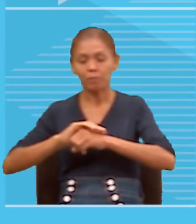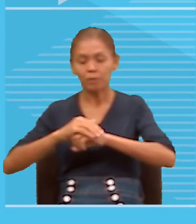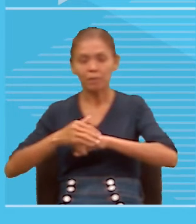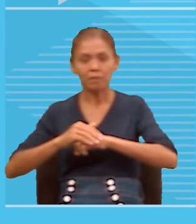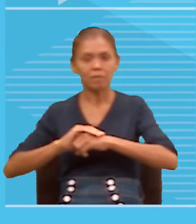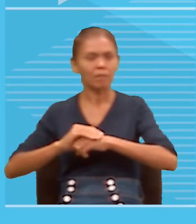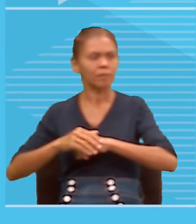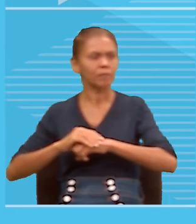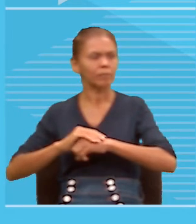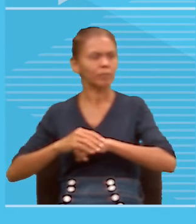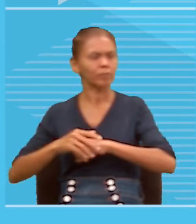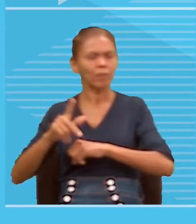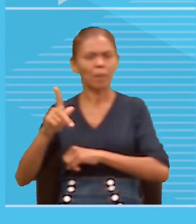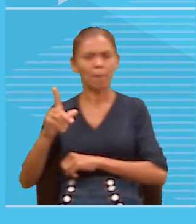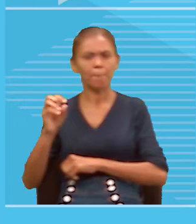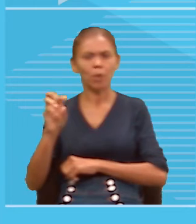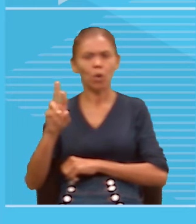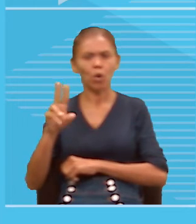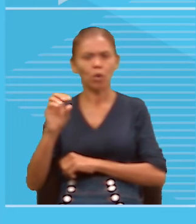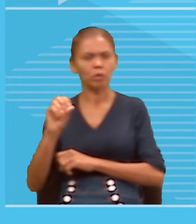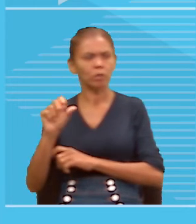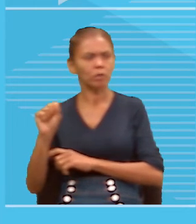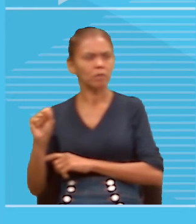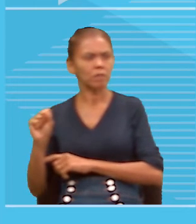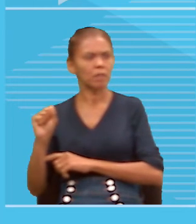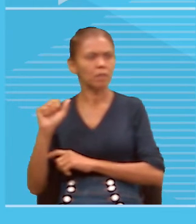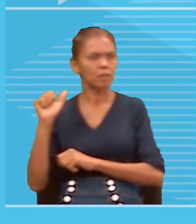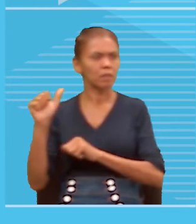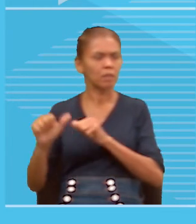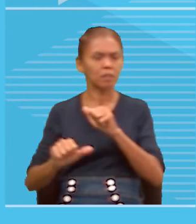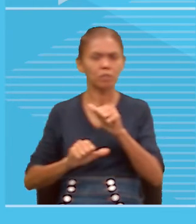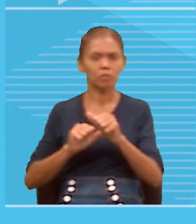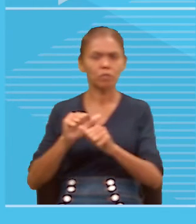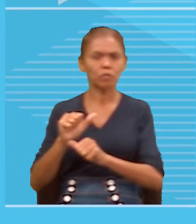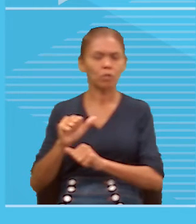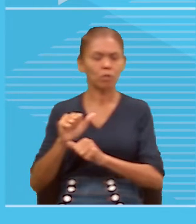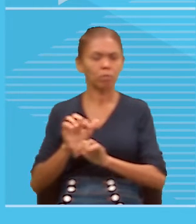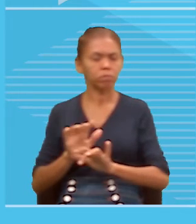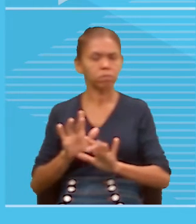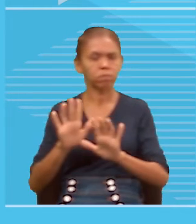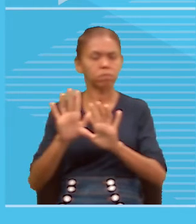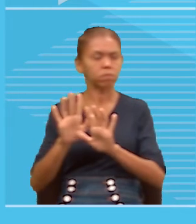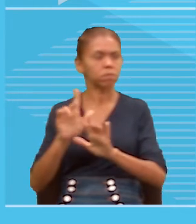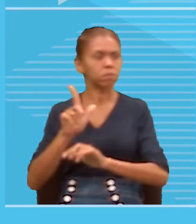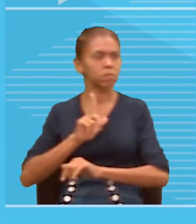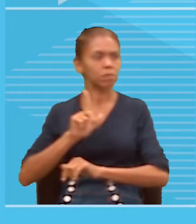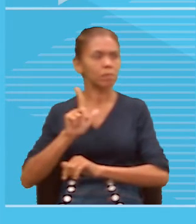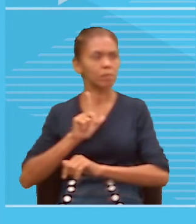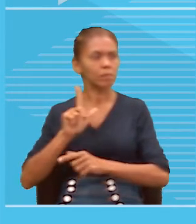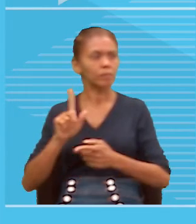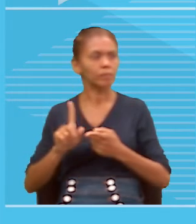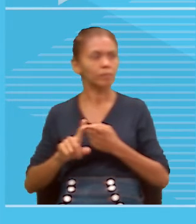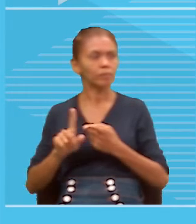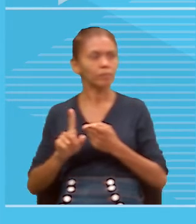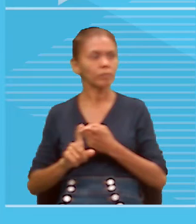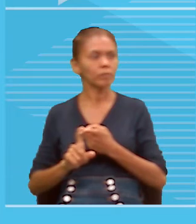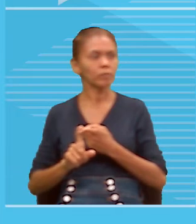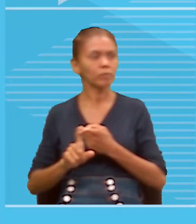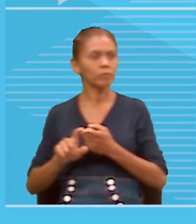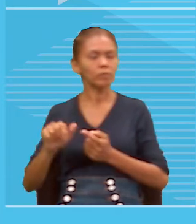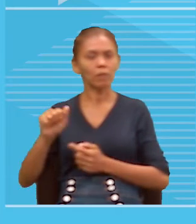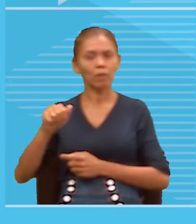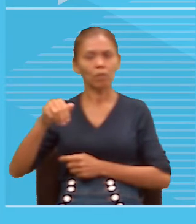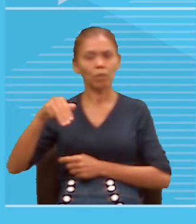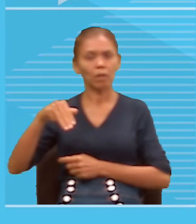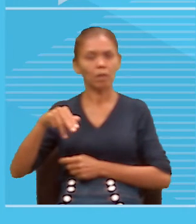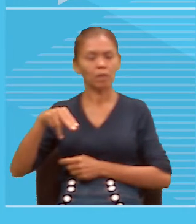então o Corel vai auxiliar nessas trocas gasosas a gente tem aqui o ânimo é que também além de outras coisas